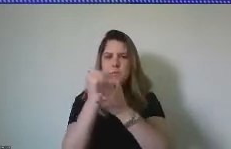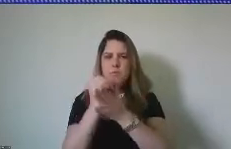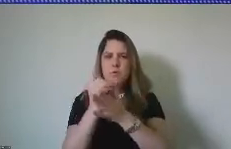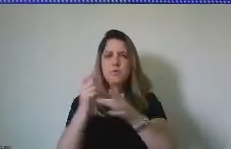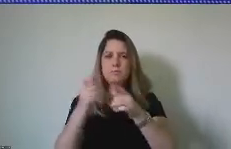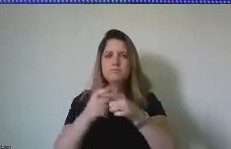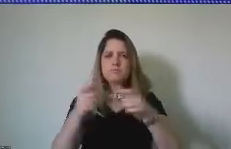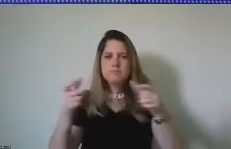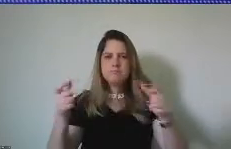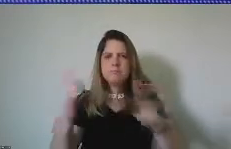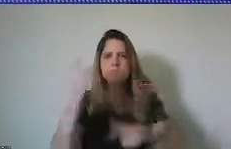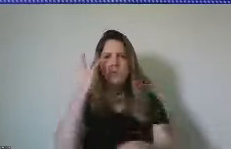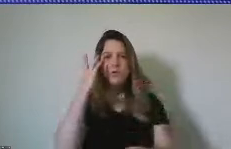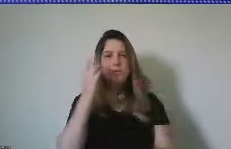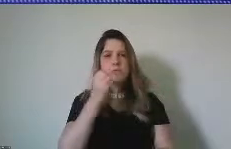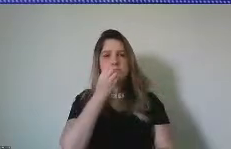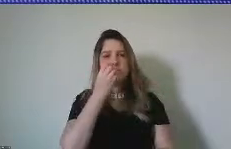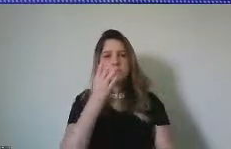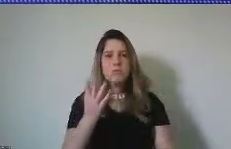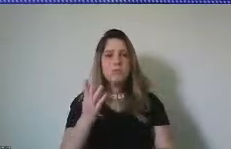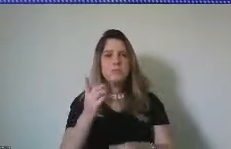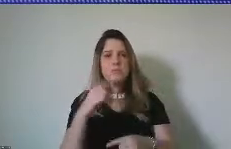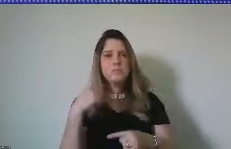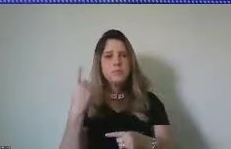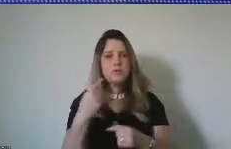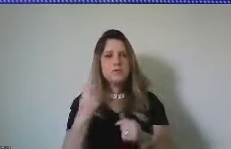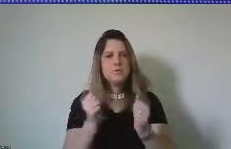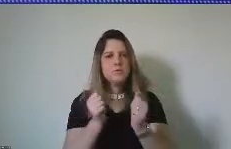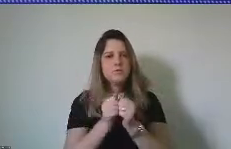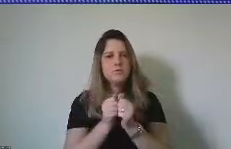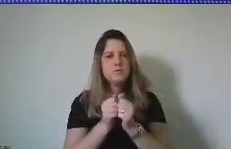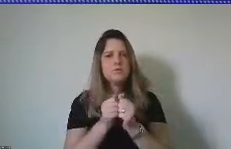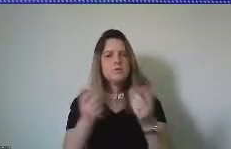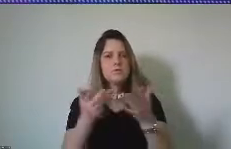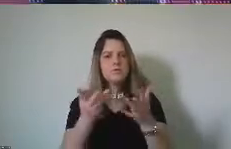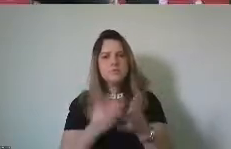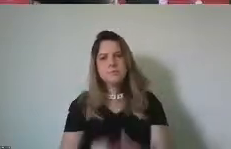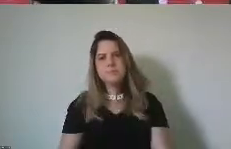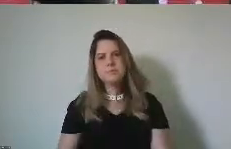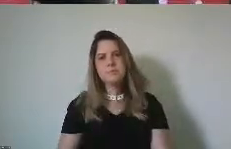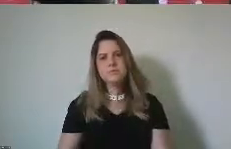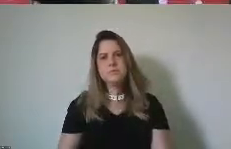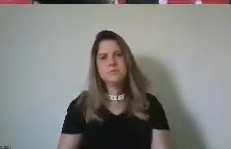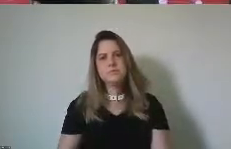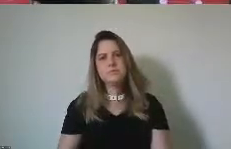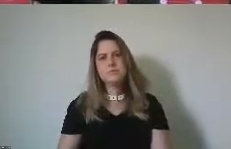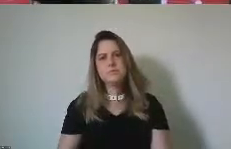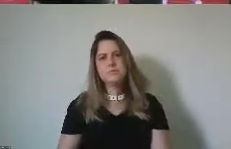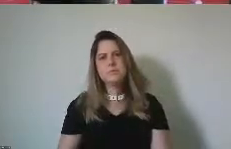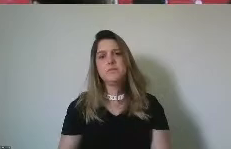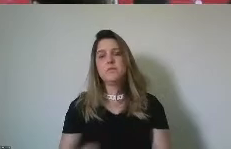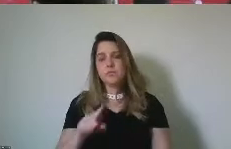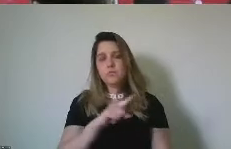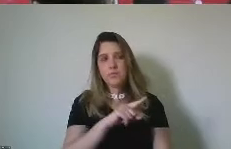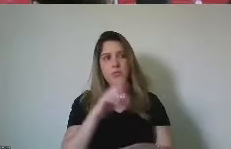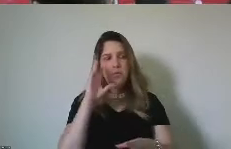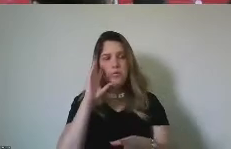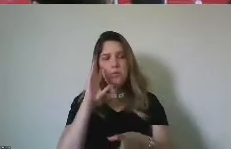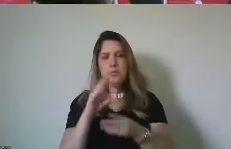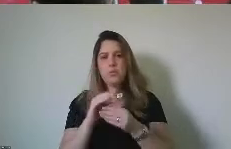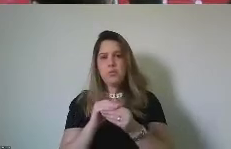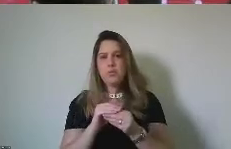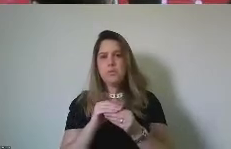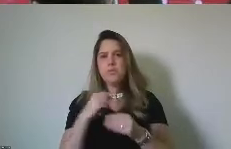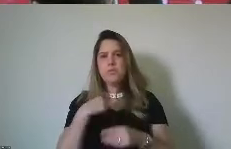acho que no último tempo foi maior do que o banco se um complemento em função desse